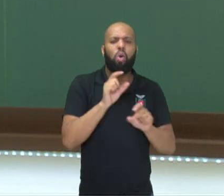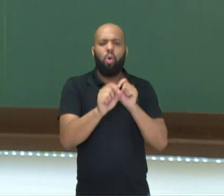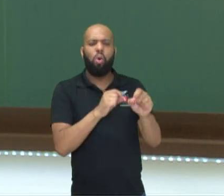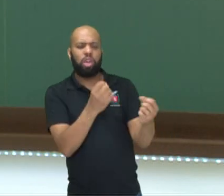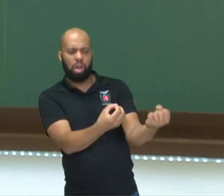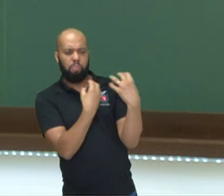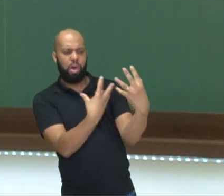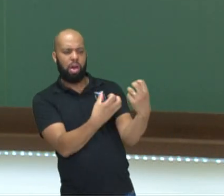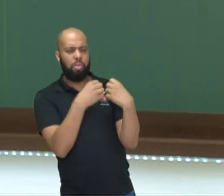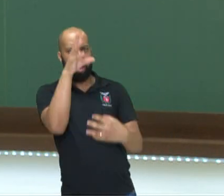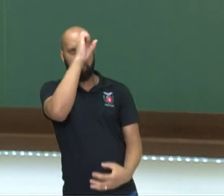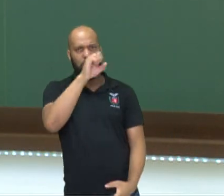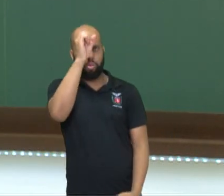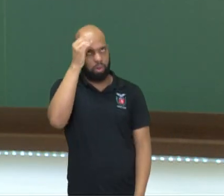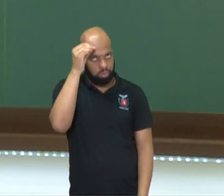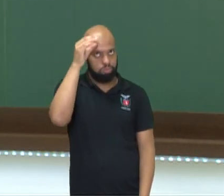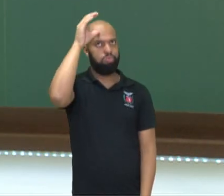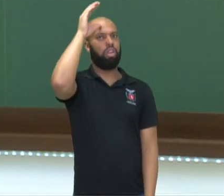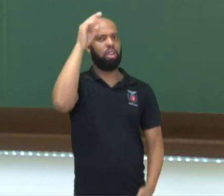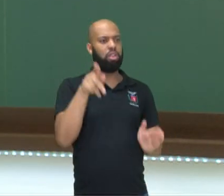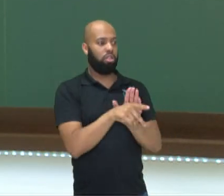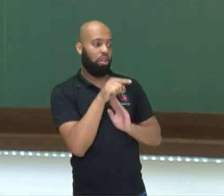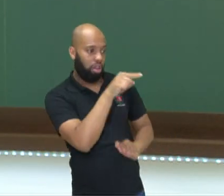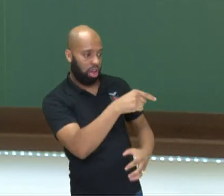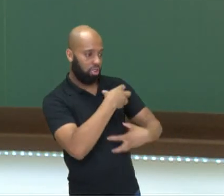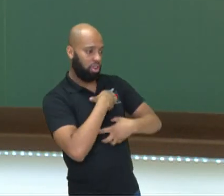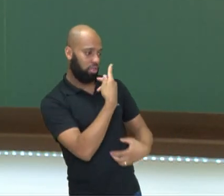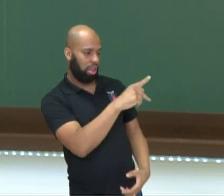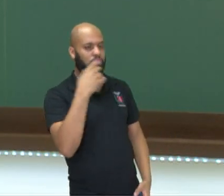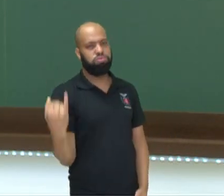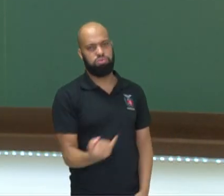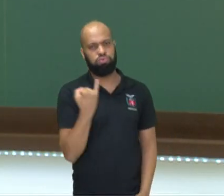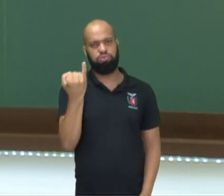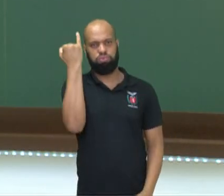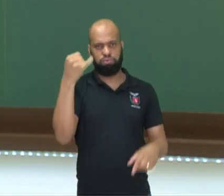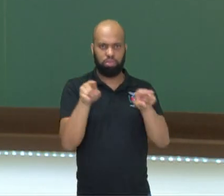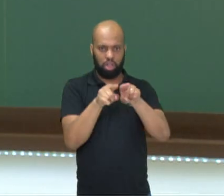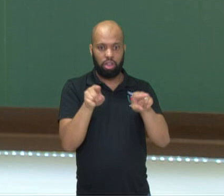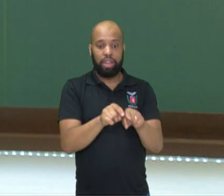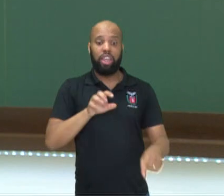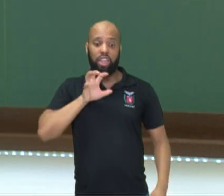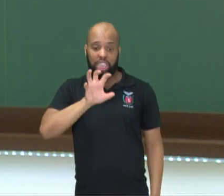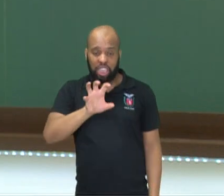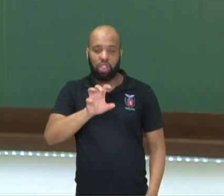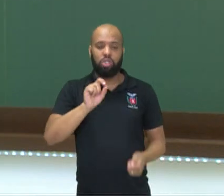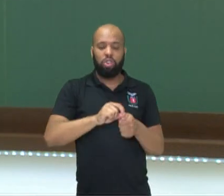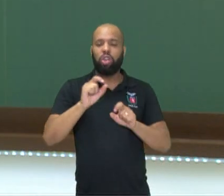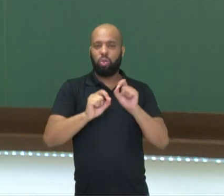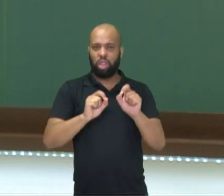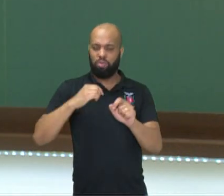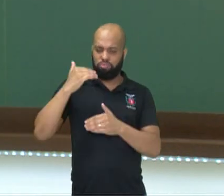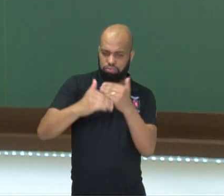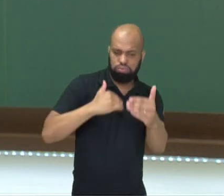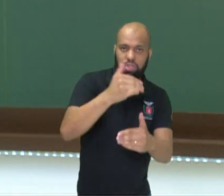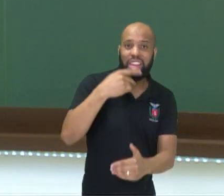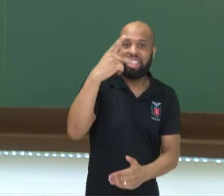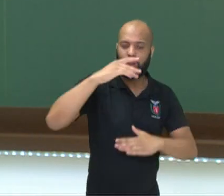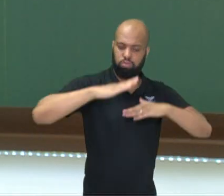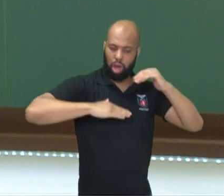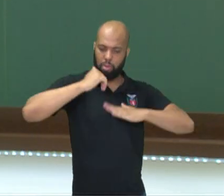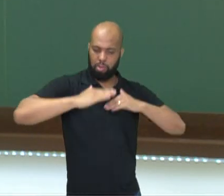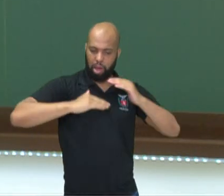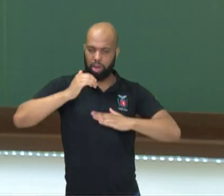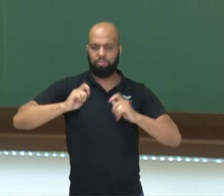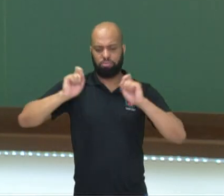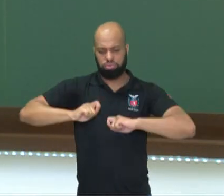ensinamento, de qual educação que aquela pessoa fala, é muito importante e isso desenvolve justamente a sua capacidade